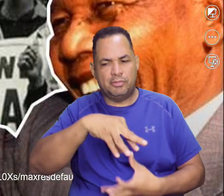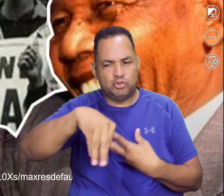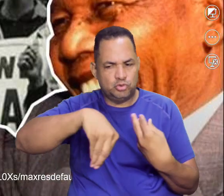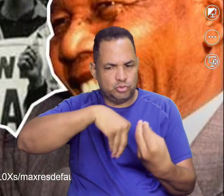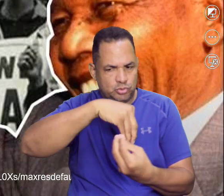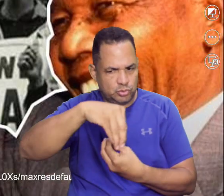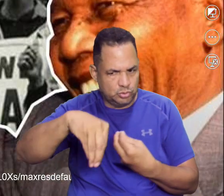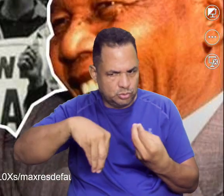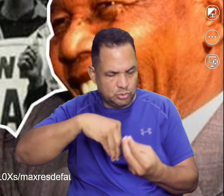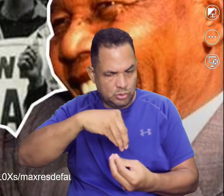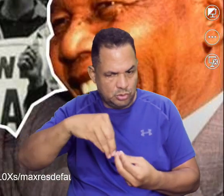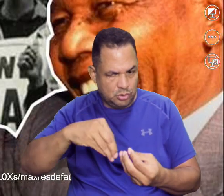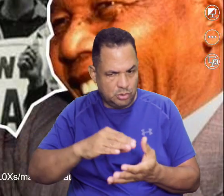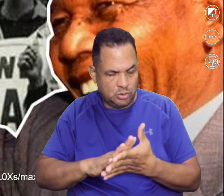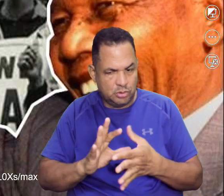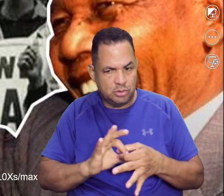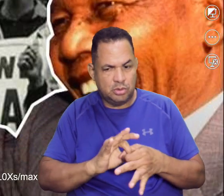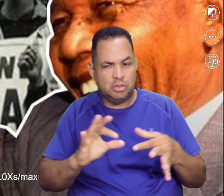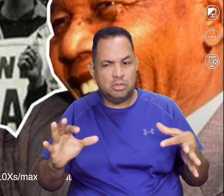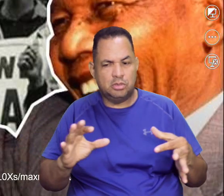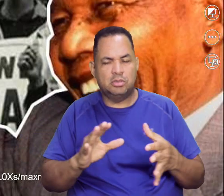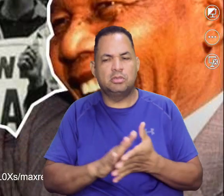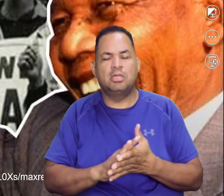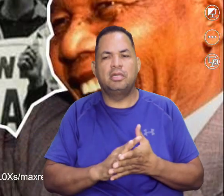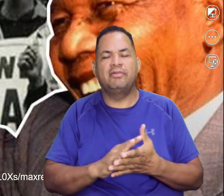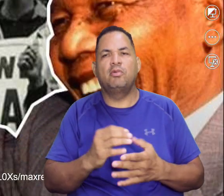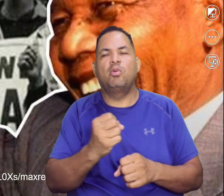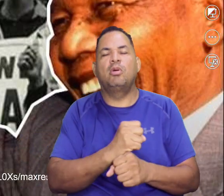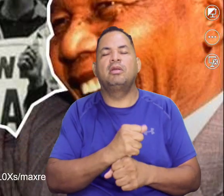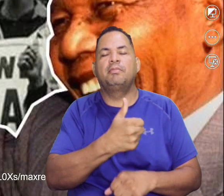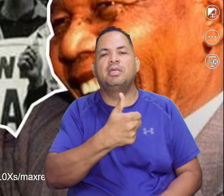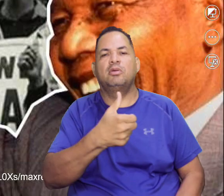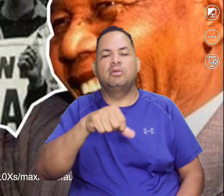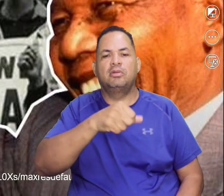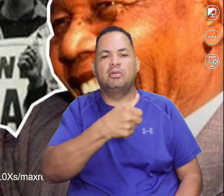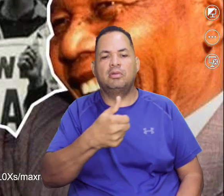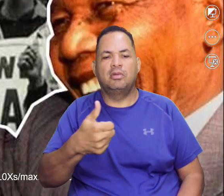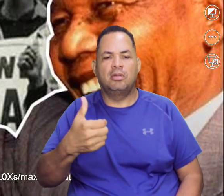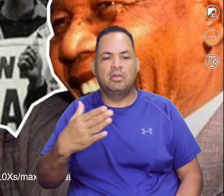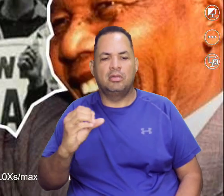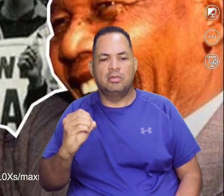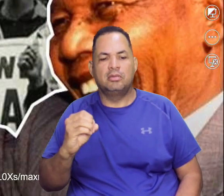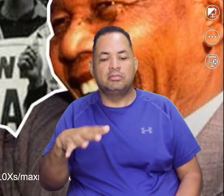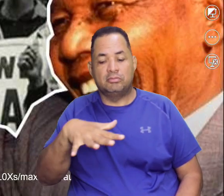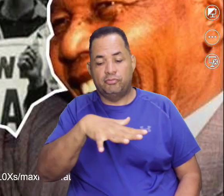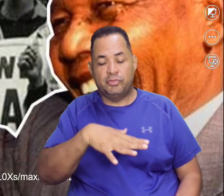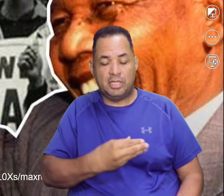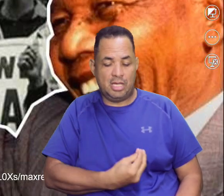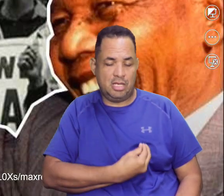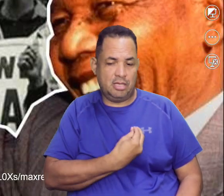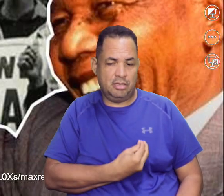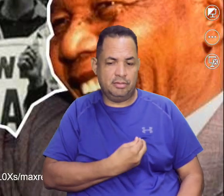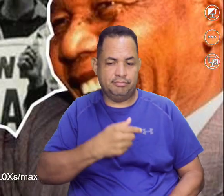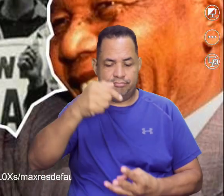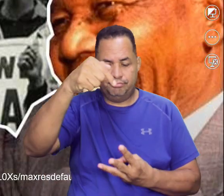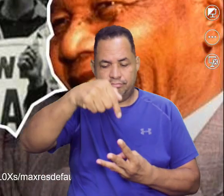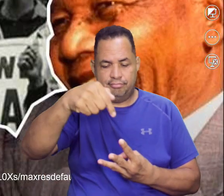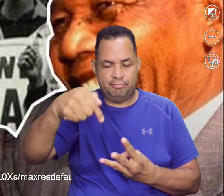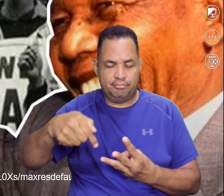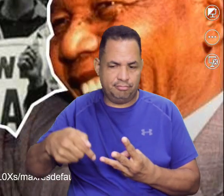torna independente em 1910, vai estar morando no território